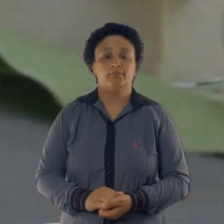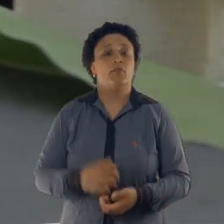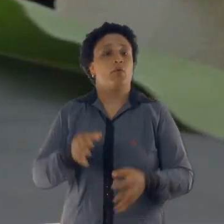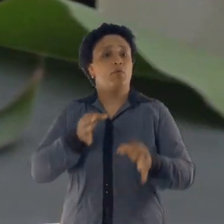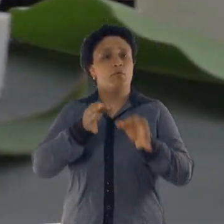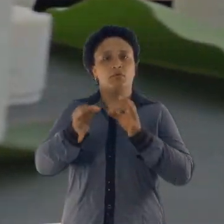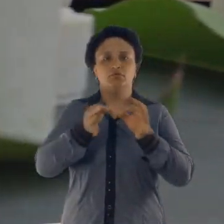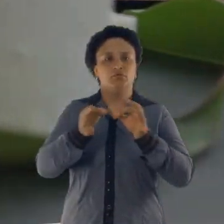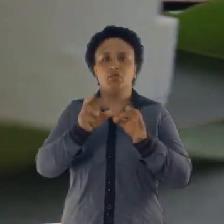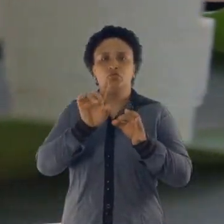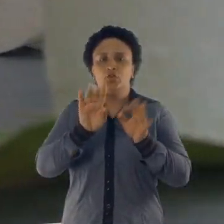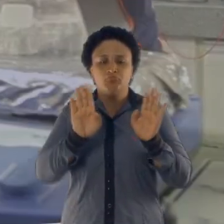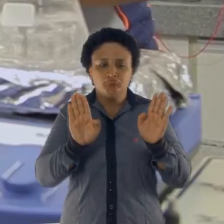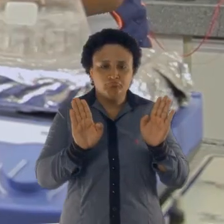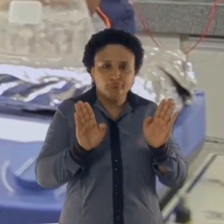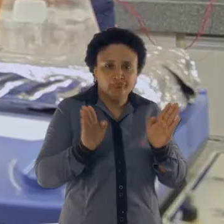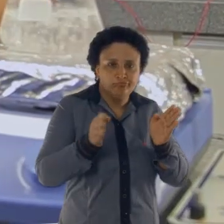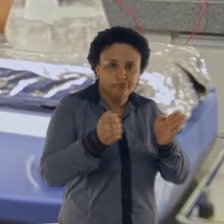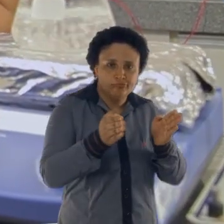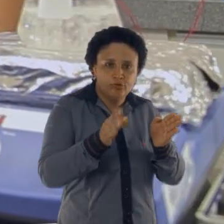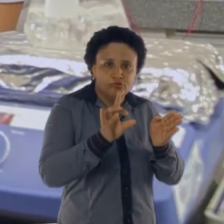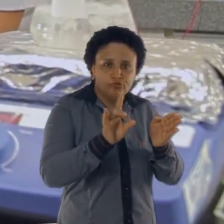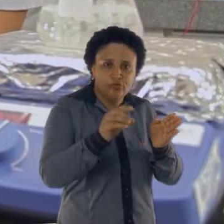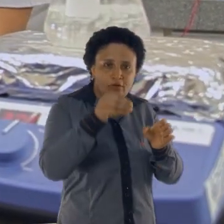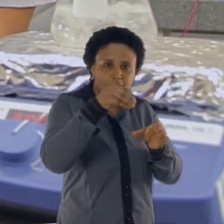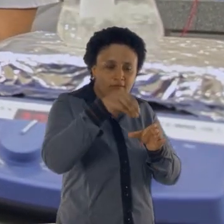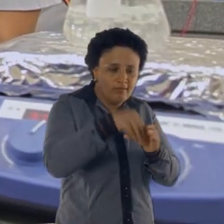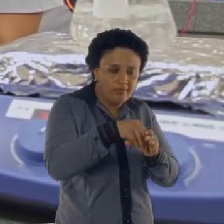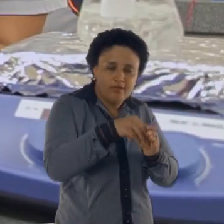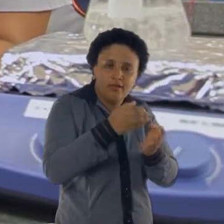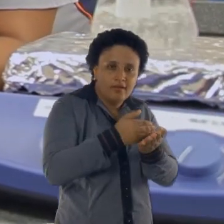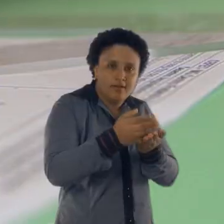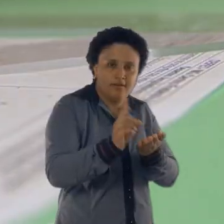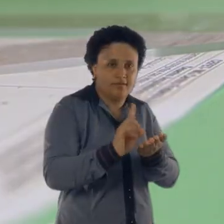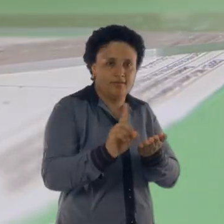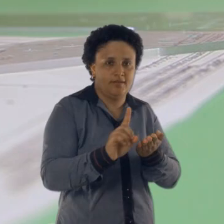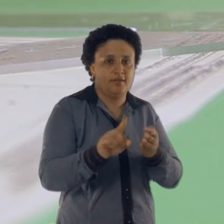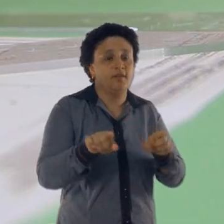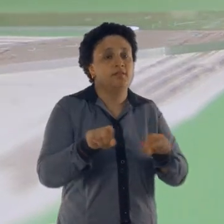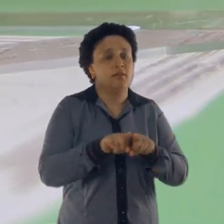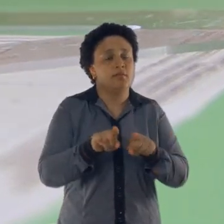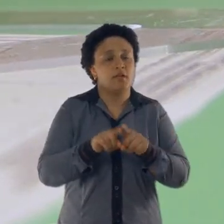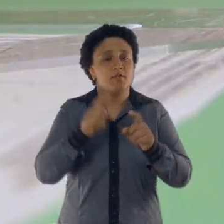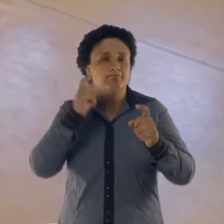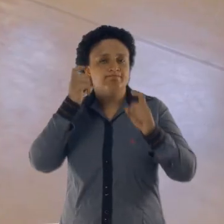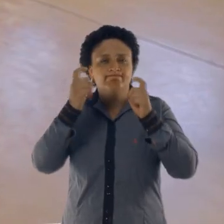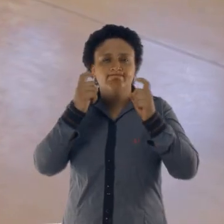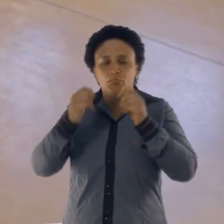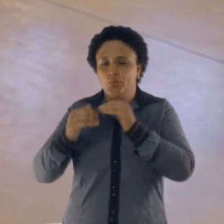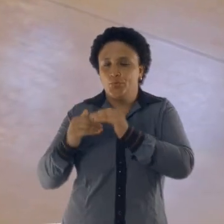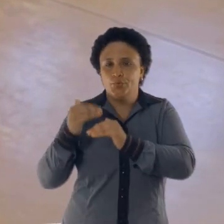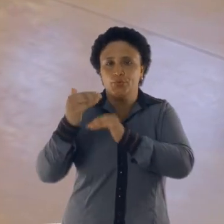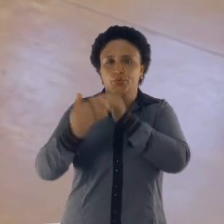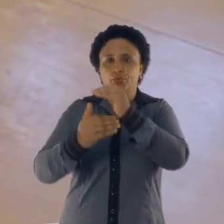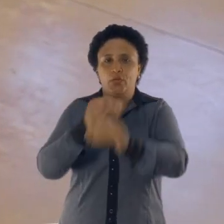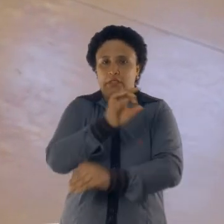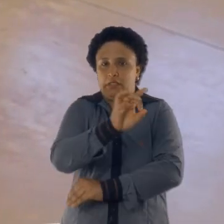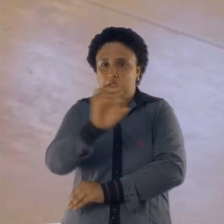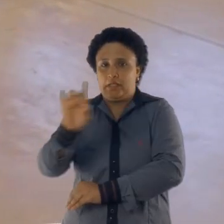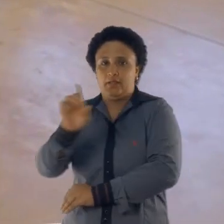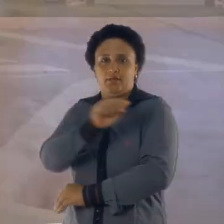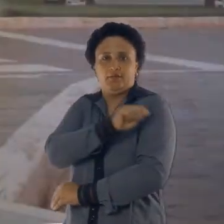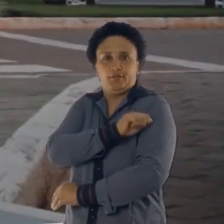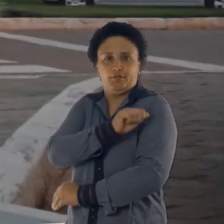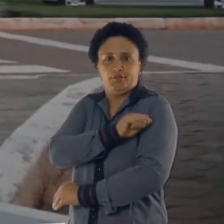Seus projetos não se restringem apenas aos objetivos de cada iniciativa. A grande preocupação com o desenvolvimento de cada